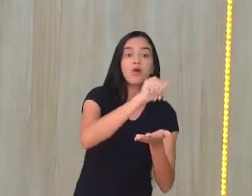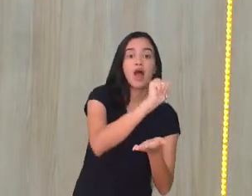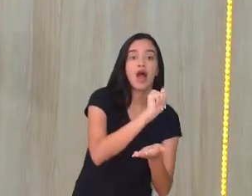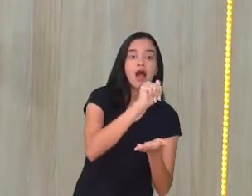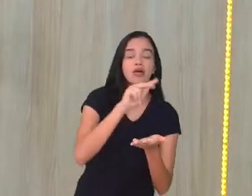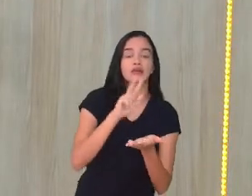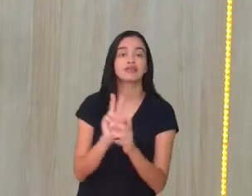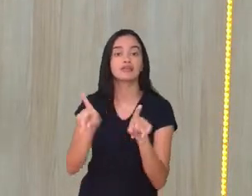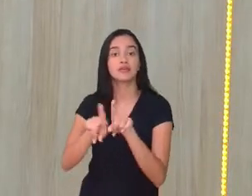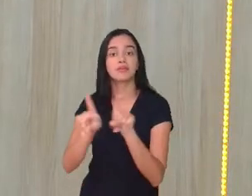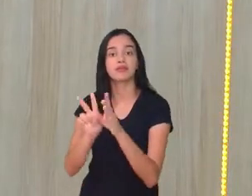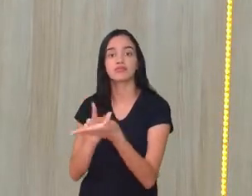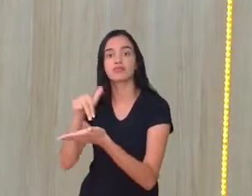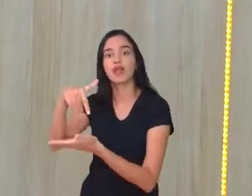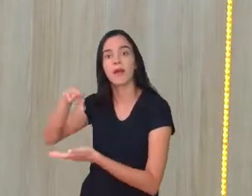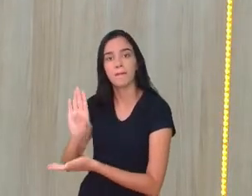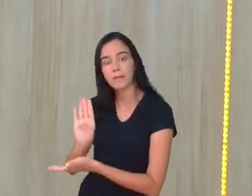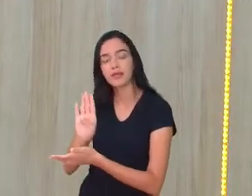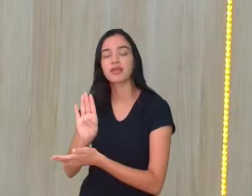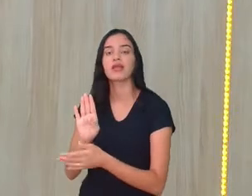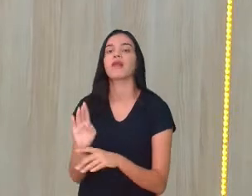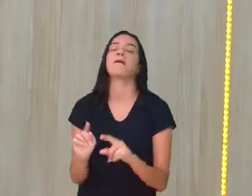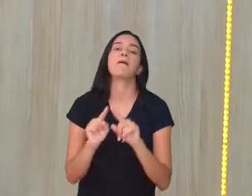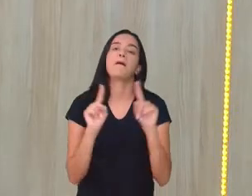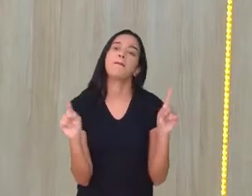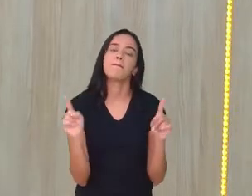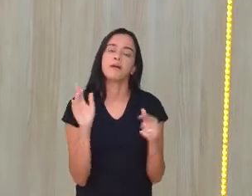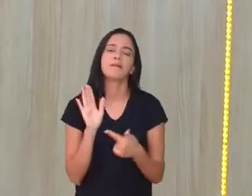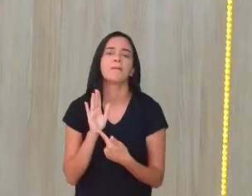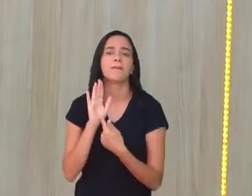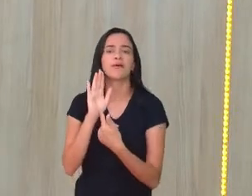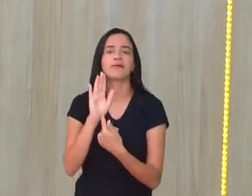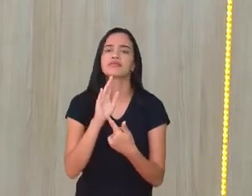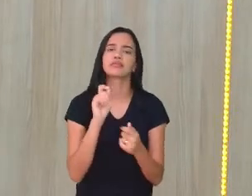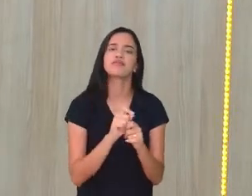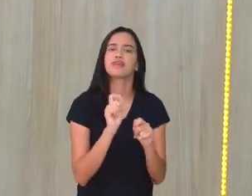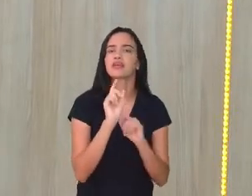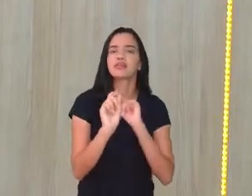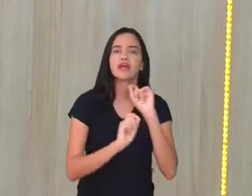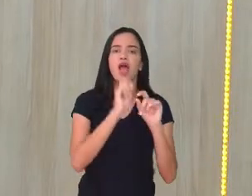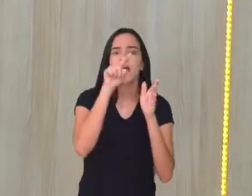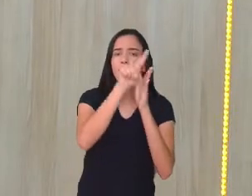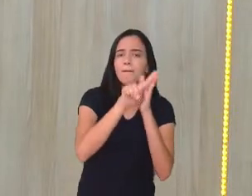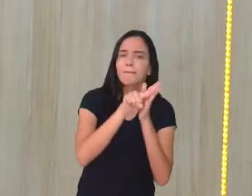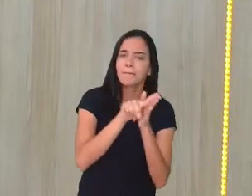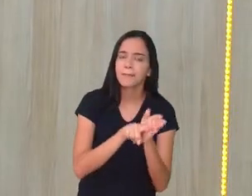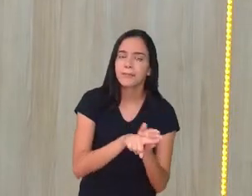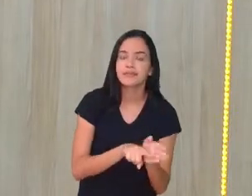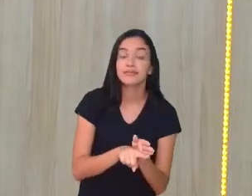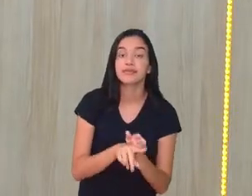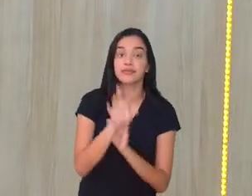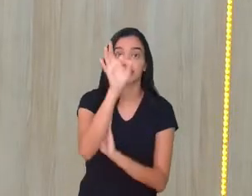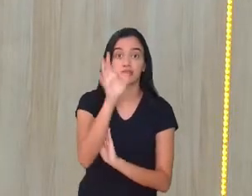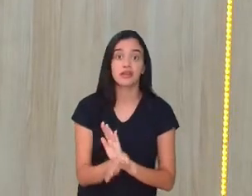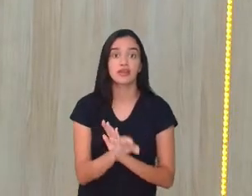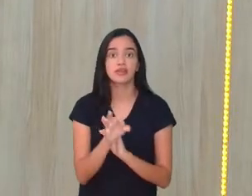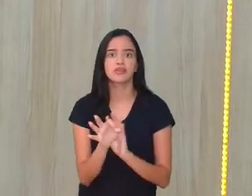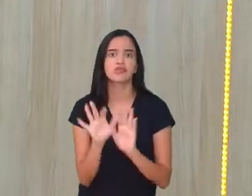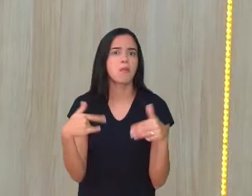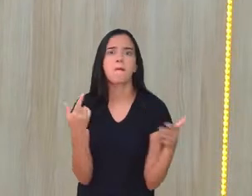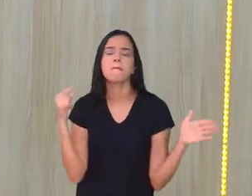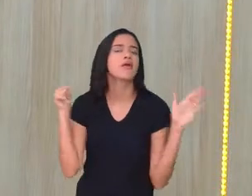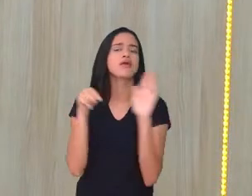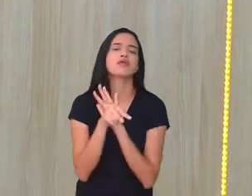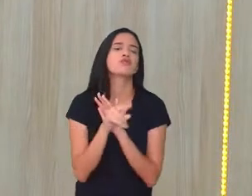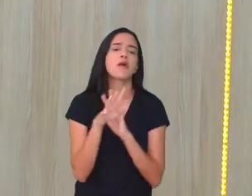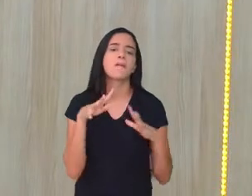candidato B. Mas essas amostras que são feitas, essas pesquisas, tá? Eles não perguntam